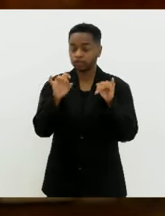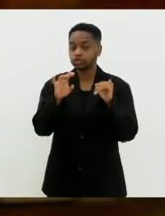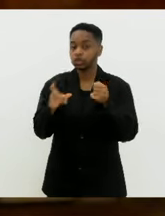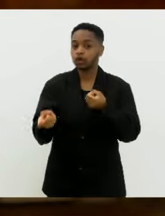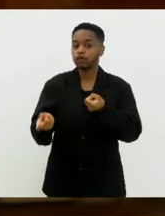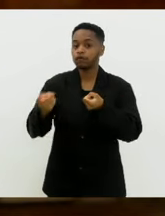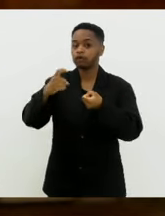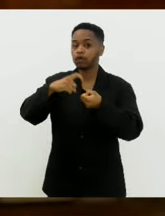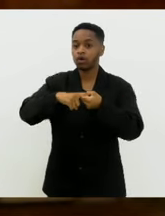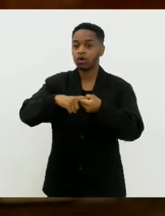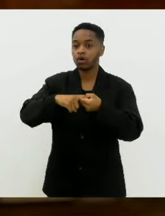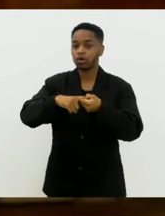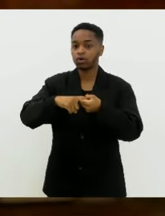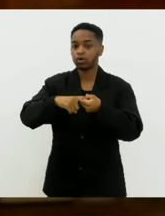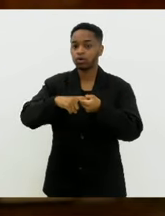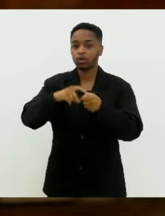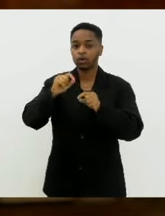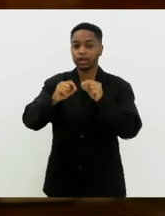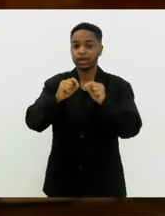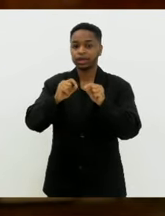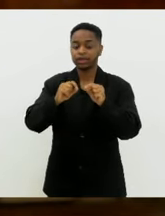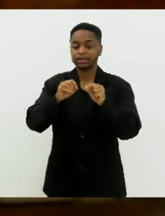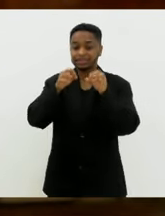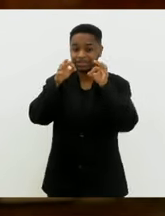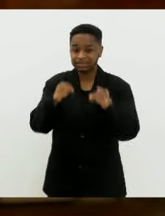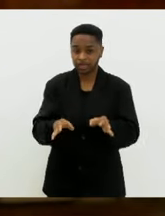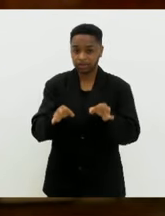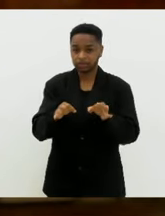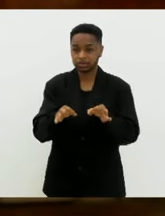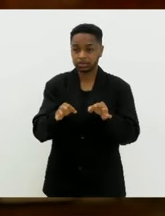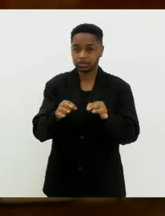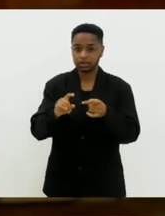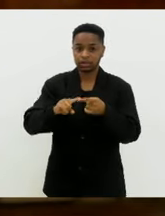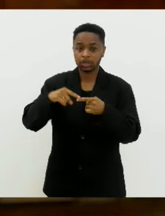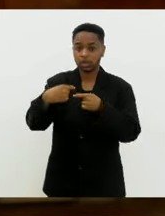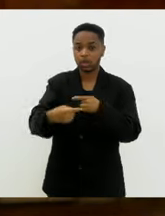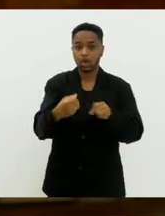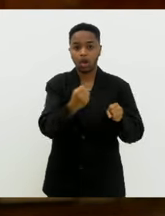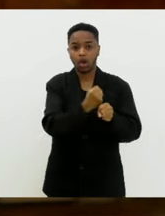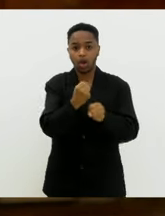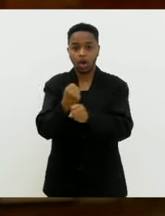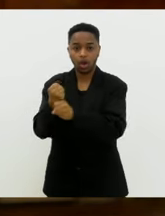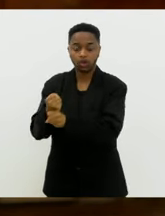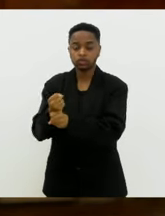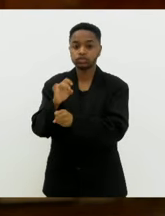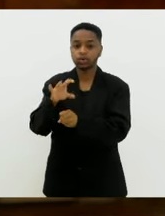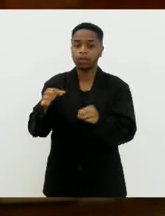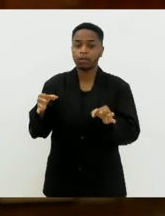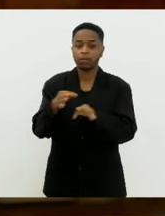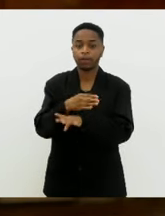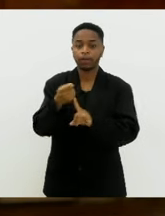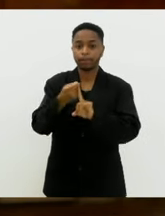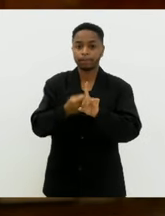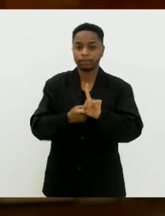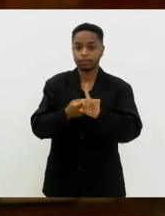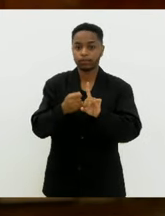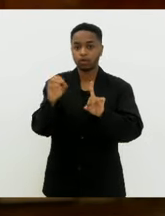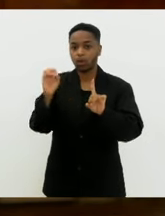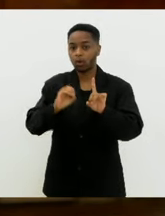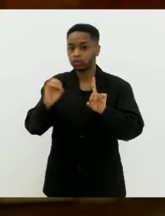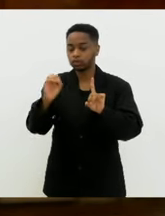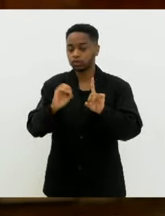retomará na sua regularidade depois de obras que só terminarão no mês de